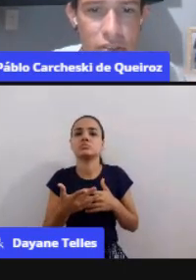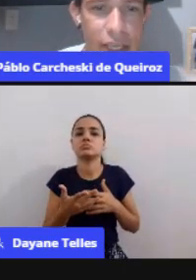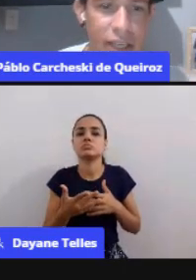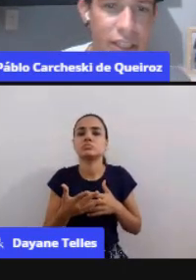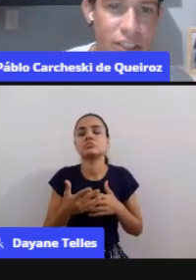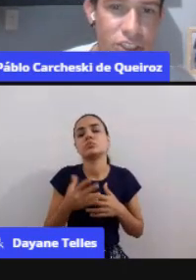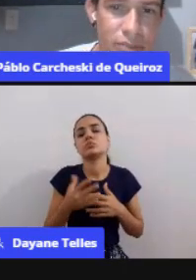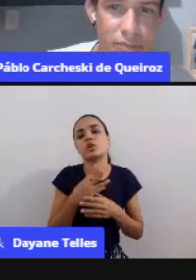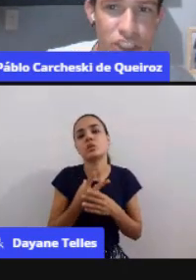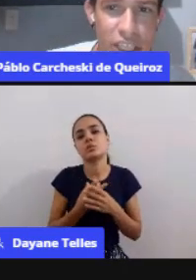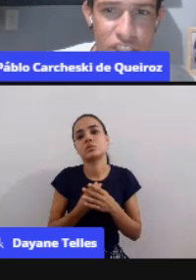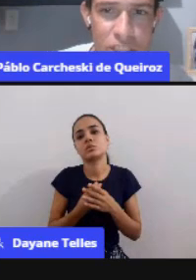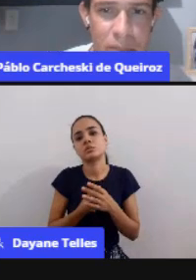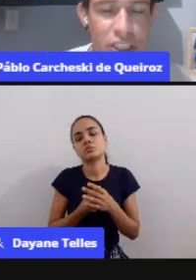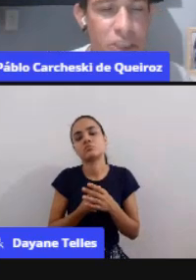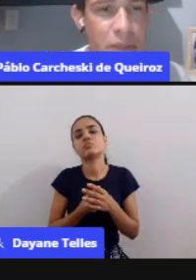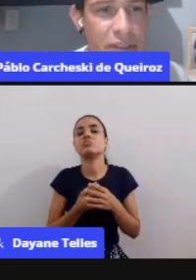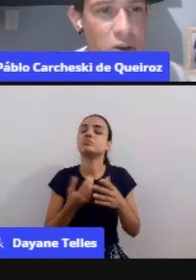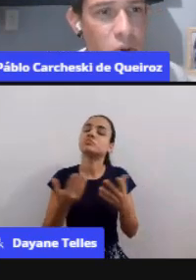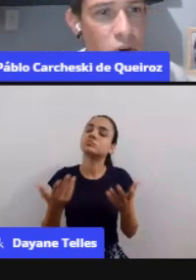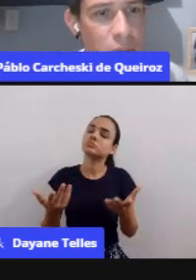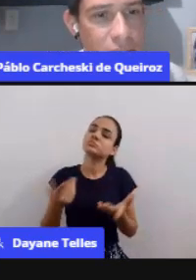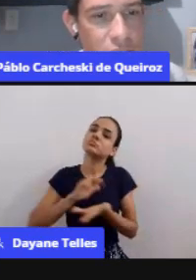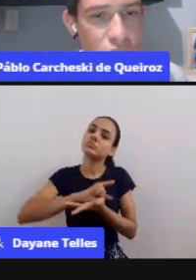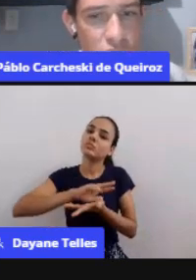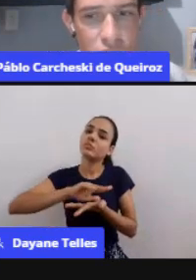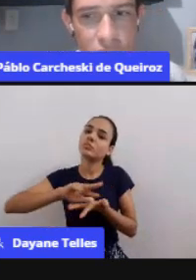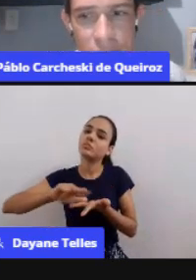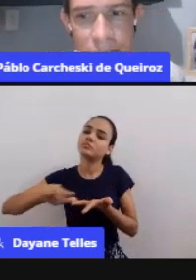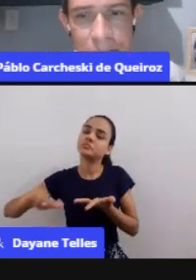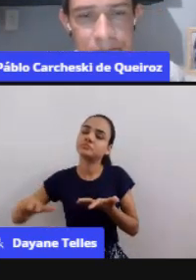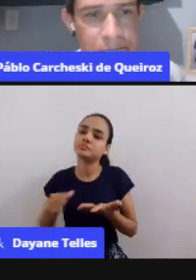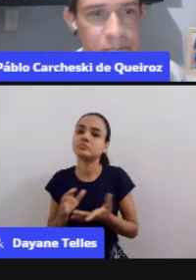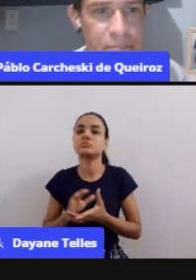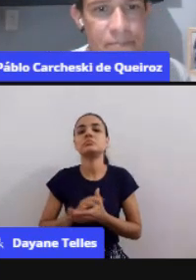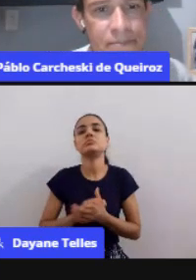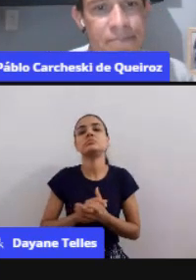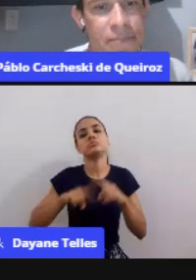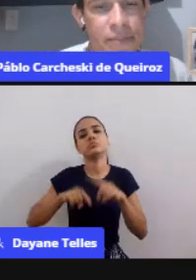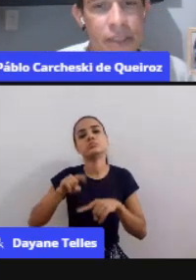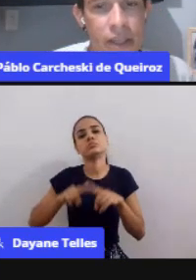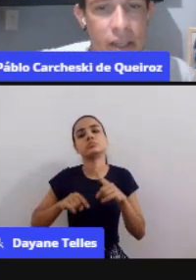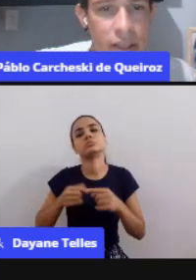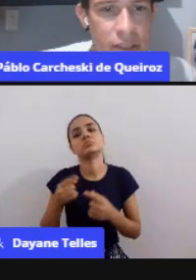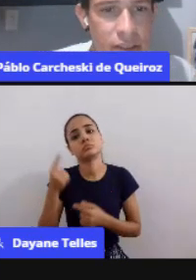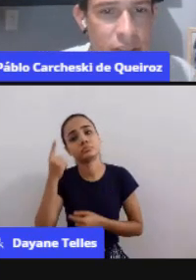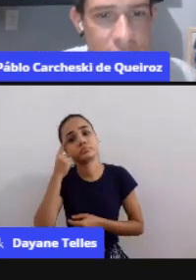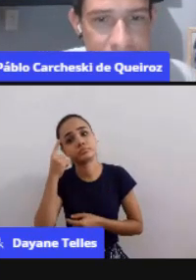no nosso, né, dia a dia para a gente pensar um pouco, para estar discutindo com os alunos, né?